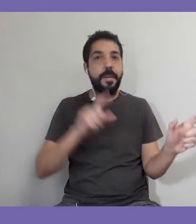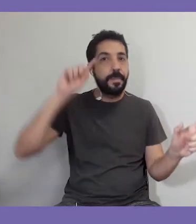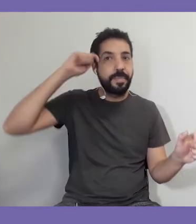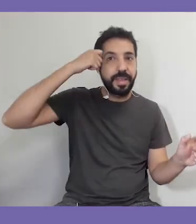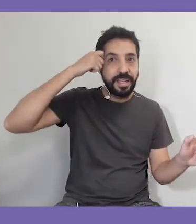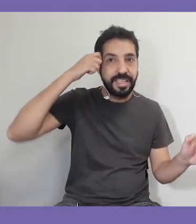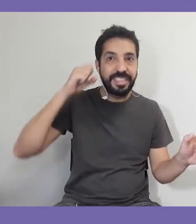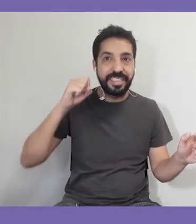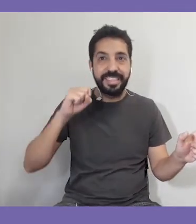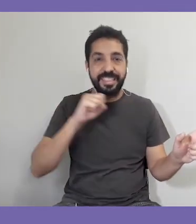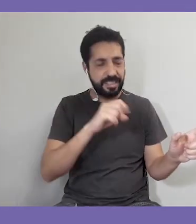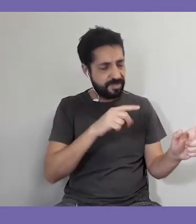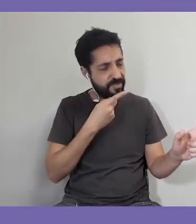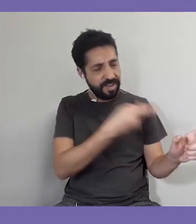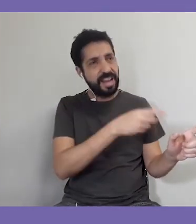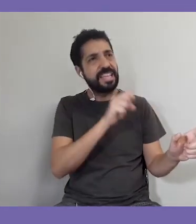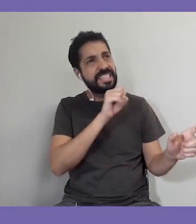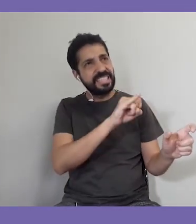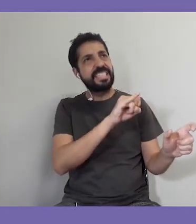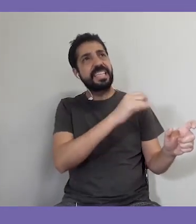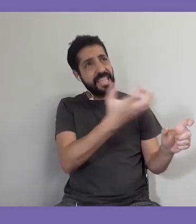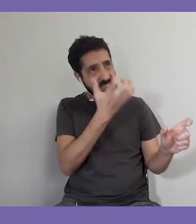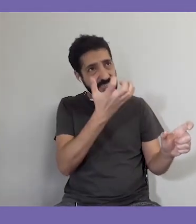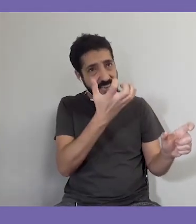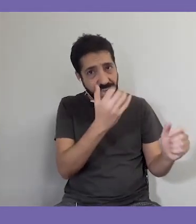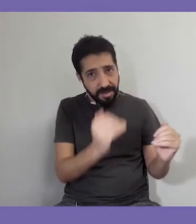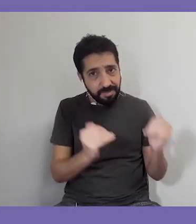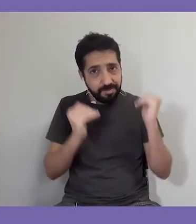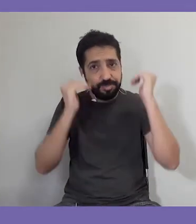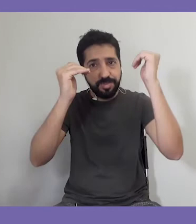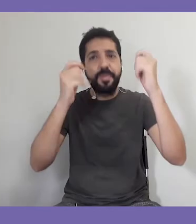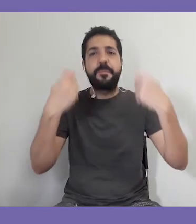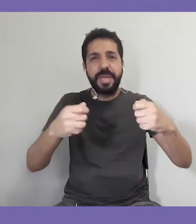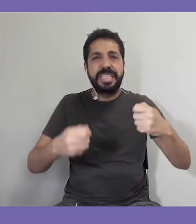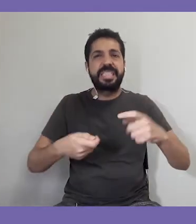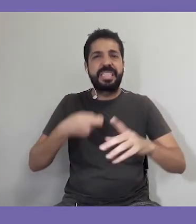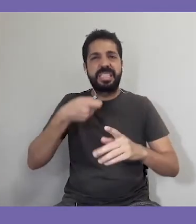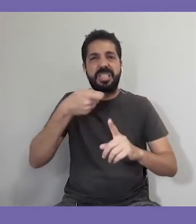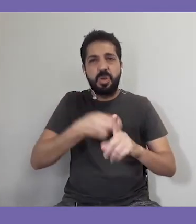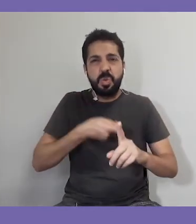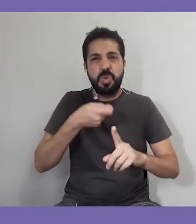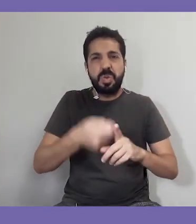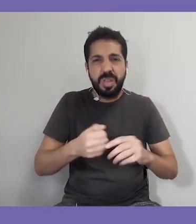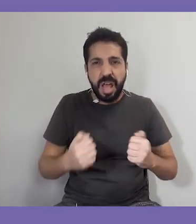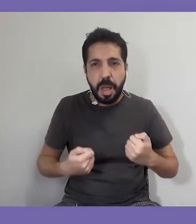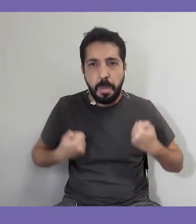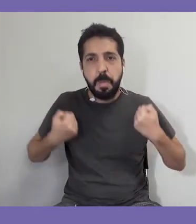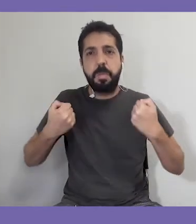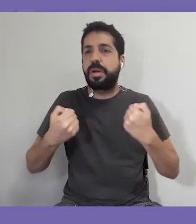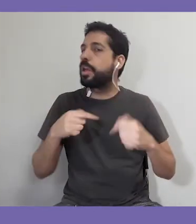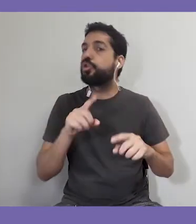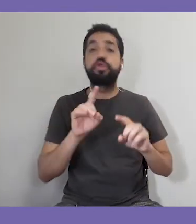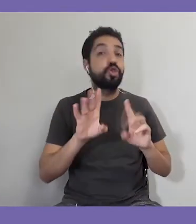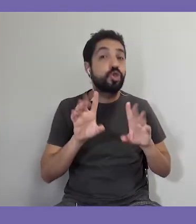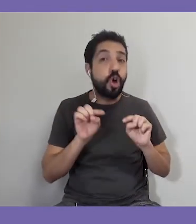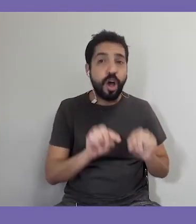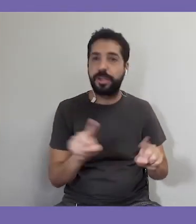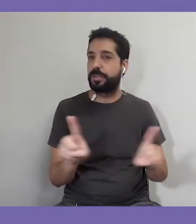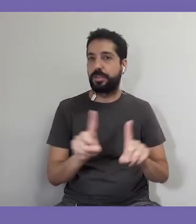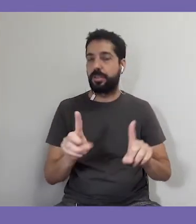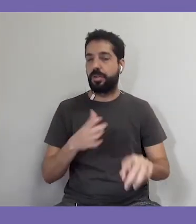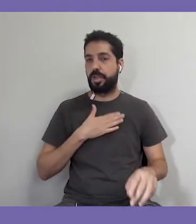preta é que se ela quiser conquistar alguma coisa, ela só precisa batalhar muito. E que a gente sabe que não é isso, né? Tipo assim,